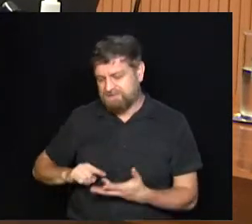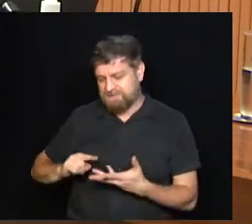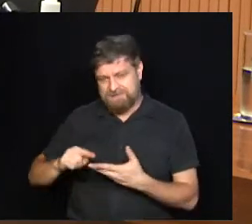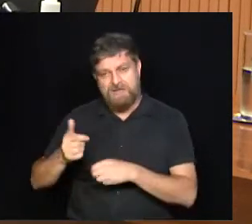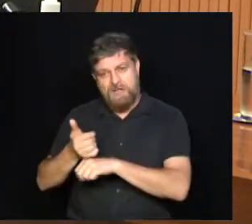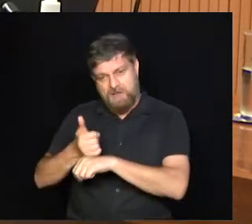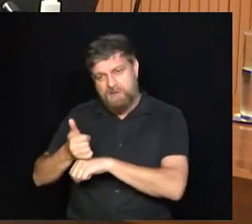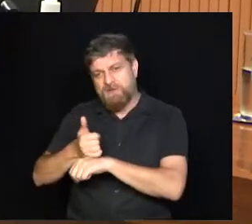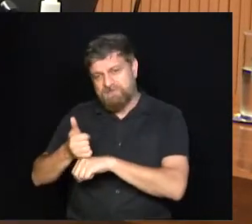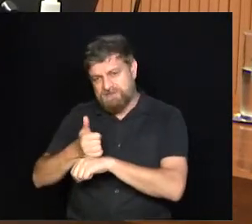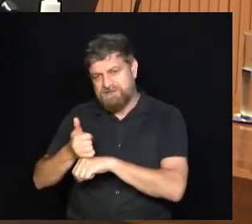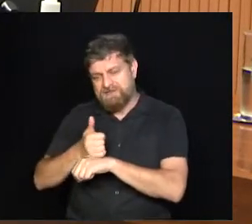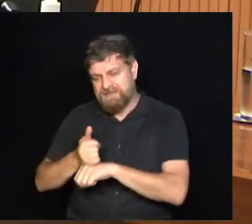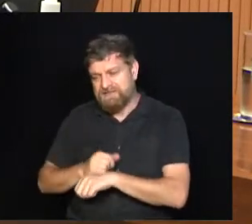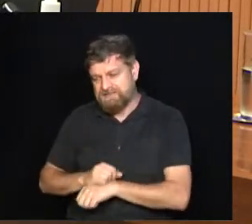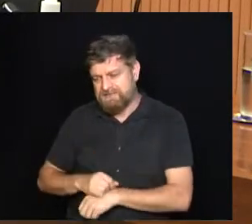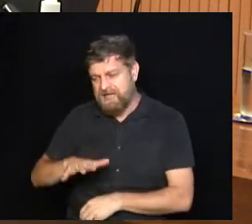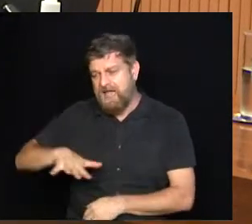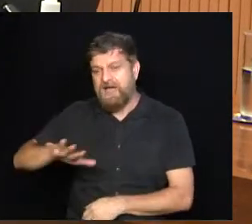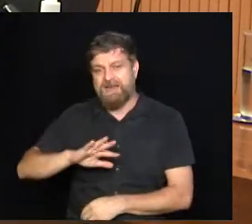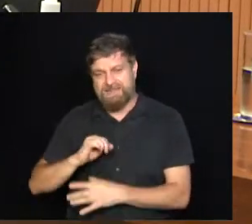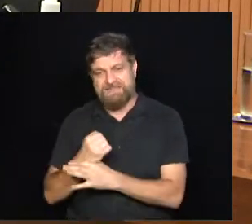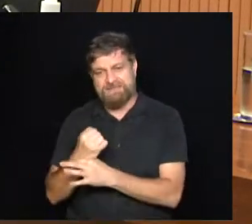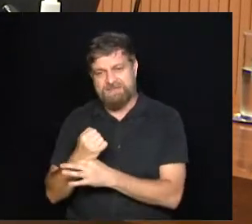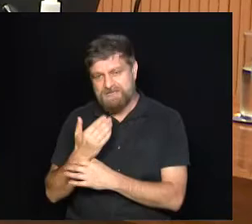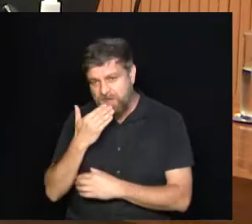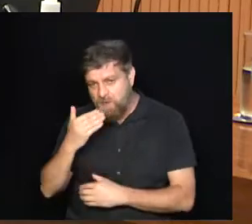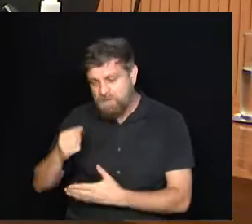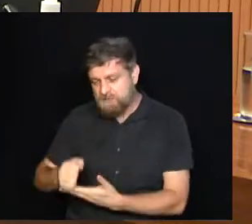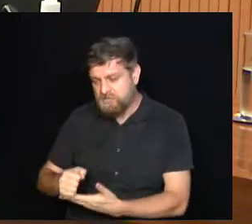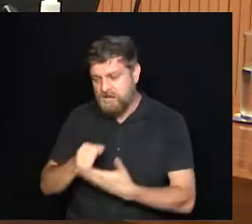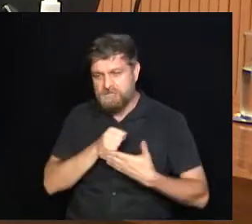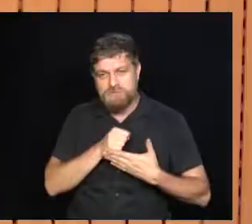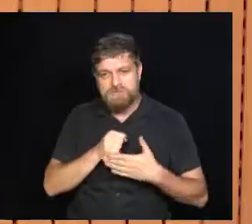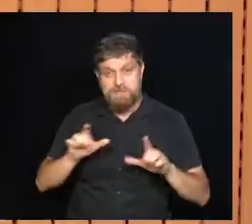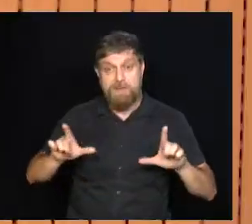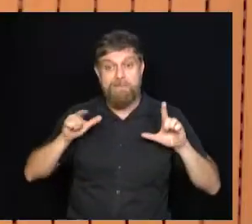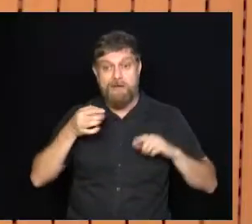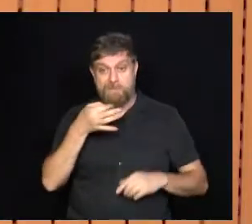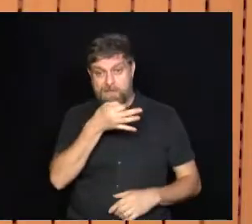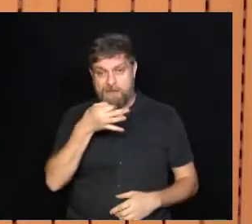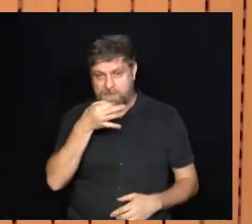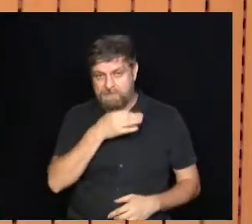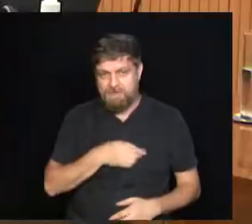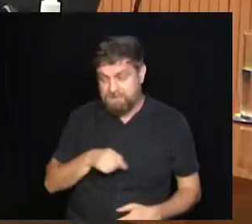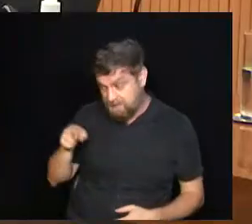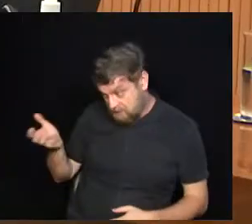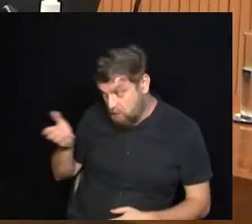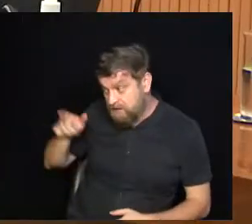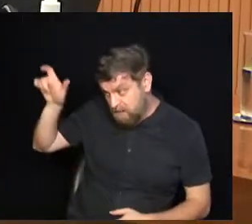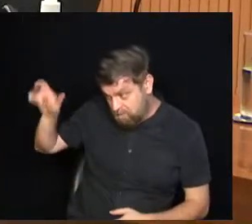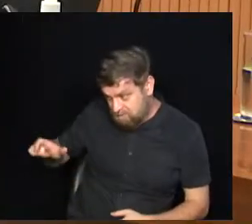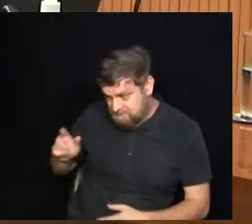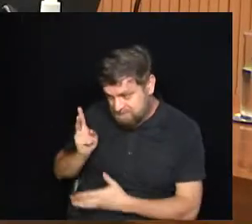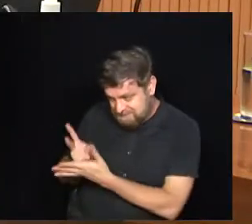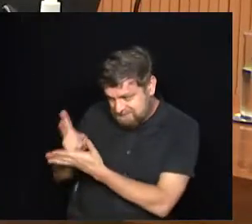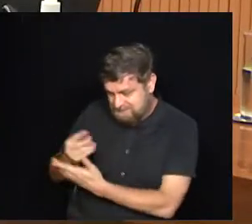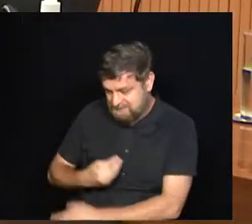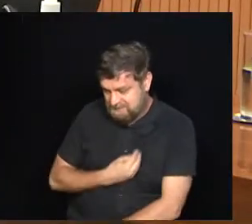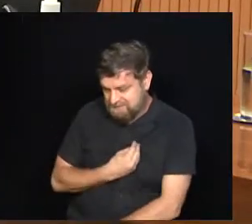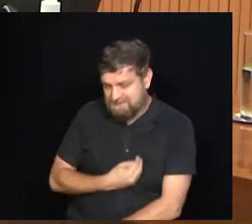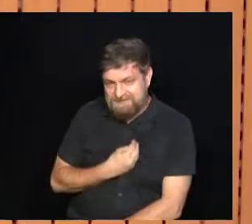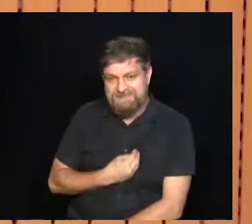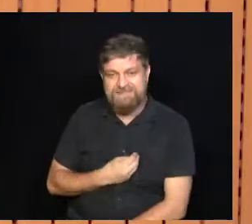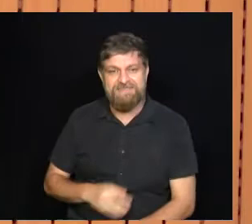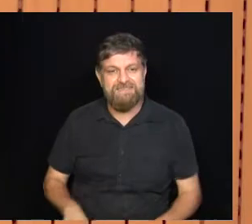outros superintendentes também, vou pedir a ajuda deles para vir aqui. E não que eu não queira, já falei, vou deixar só a senhora preservar um